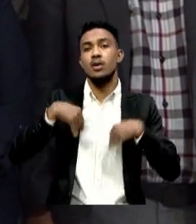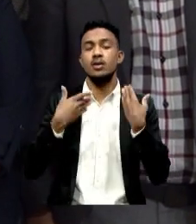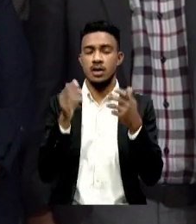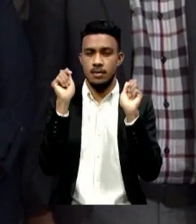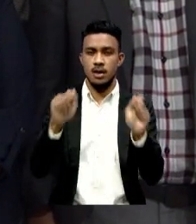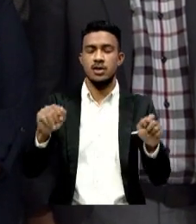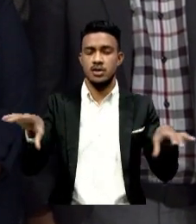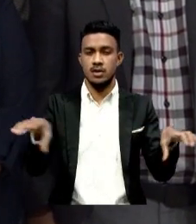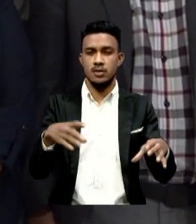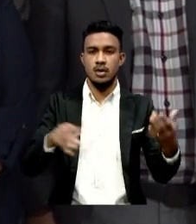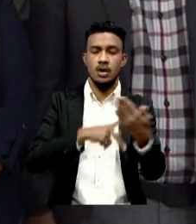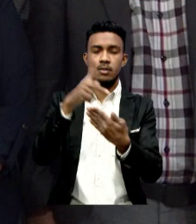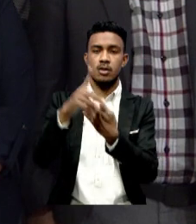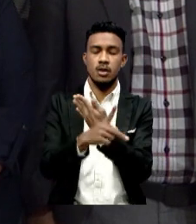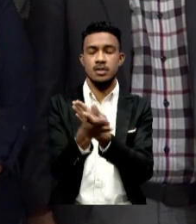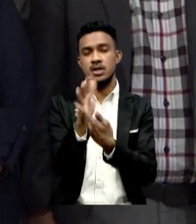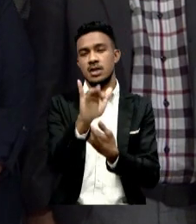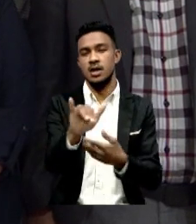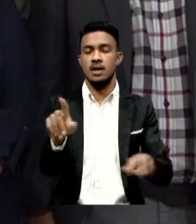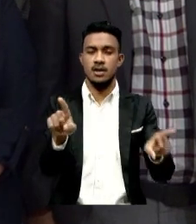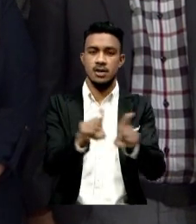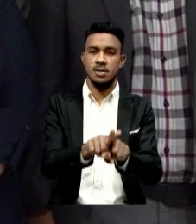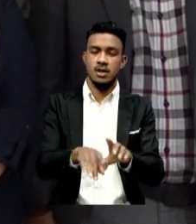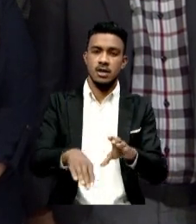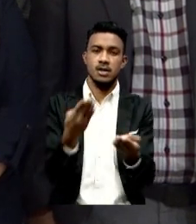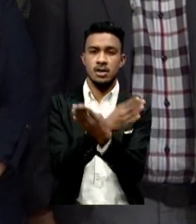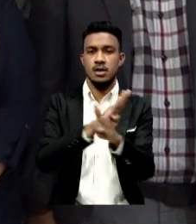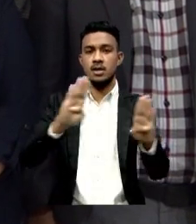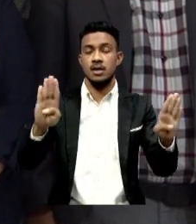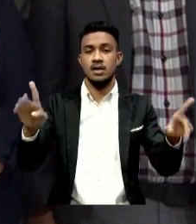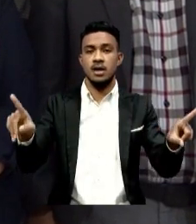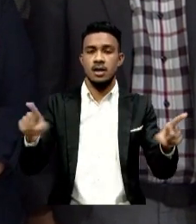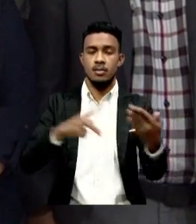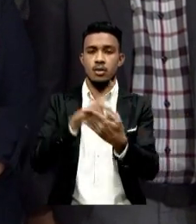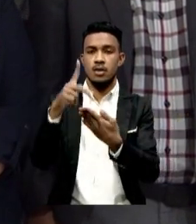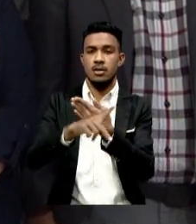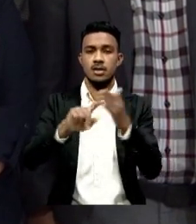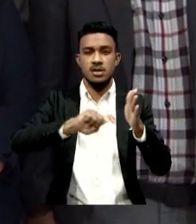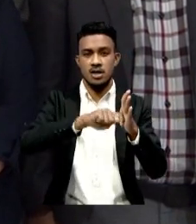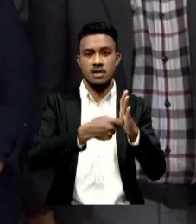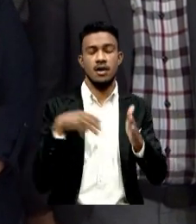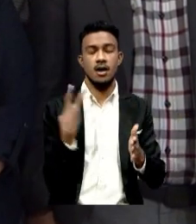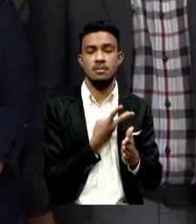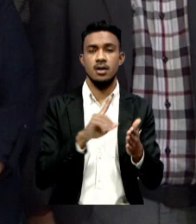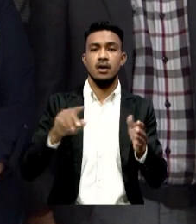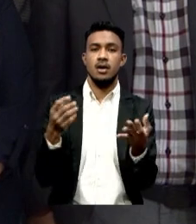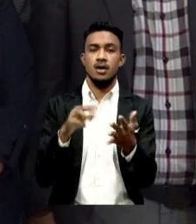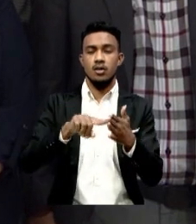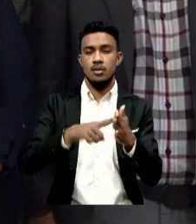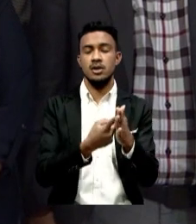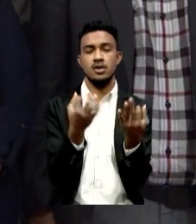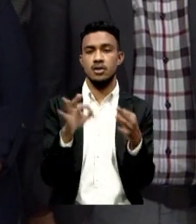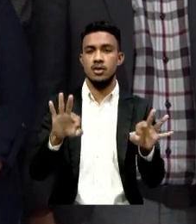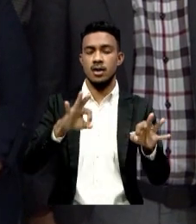serviço programa programático serne. Saímos a nessa programa chave nebe mag a minha rua implementa em município